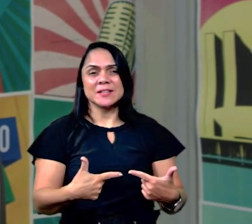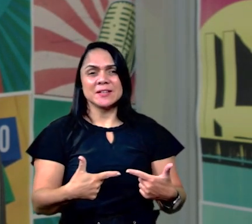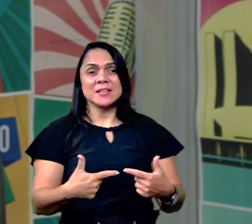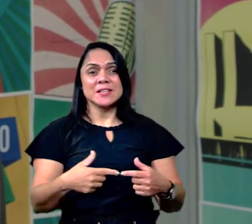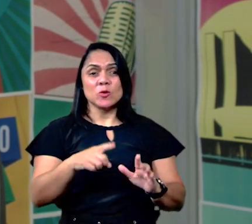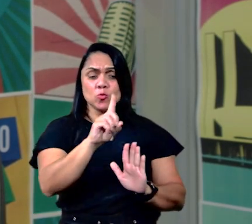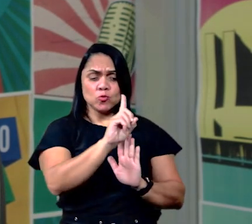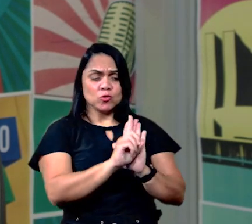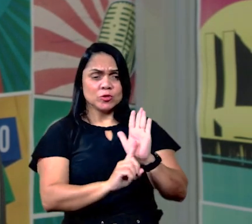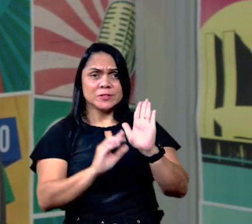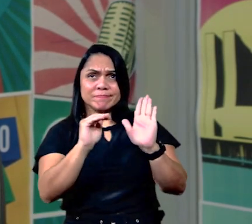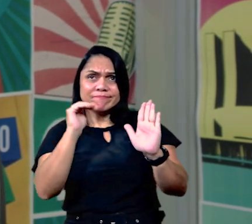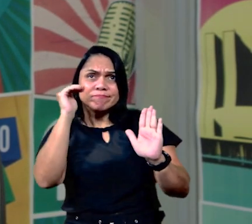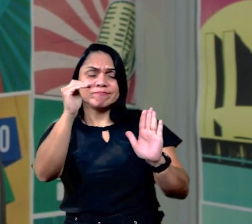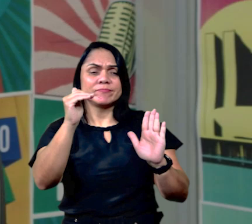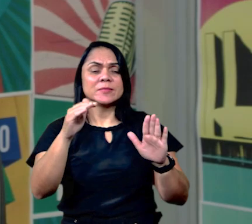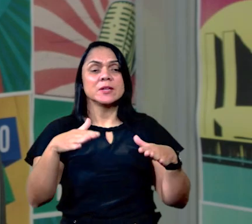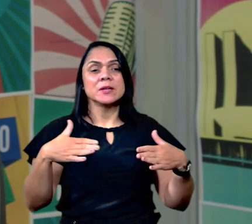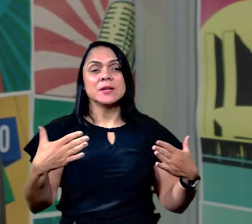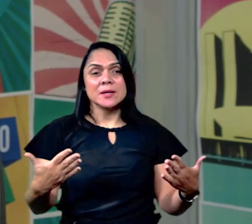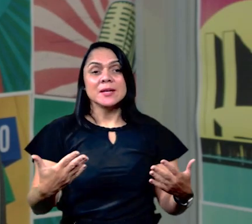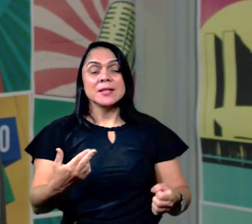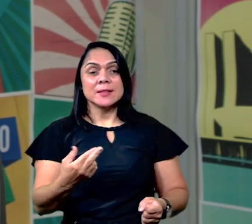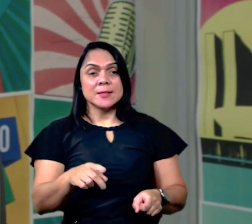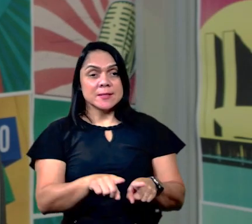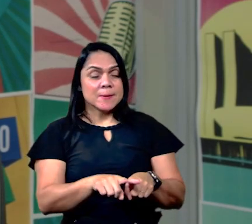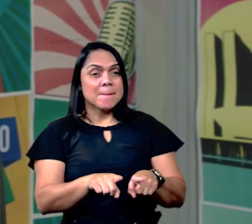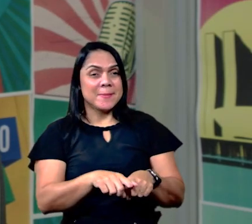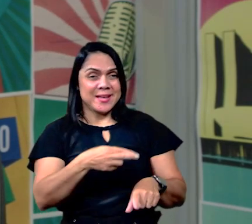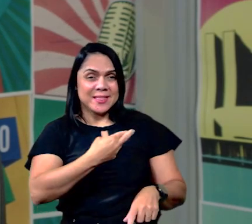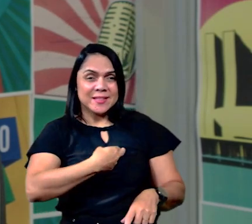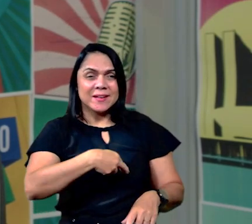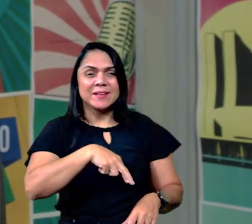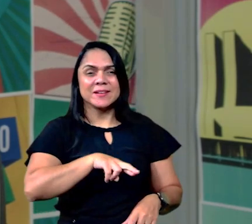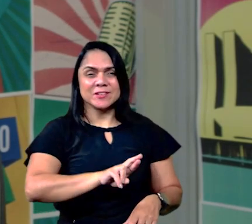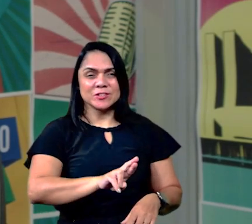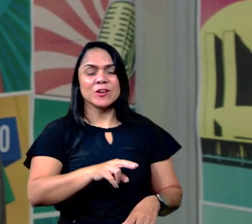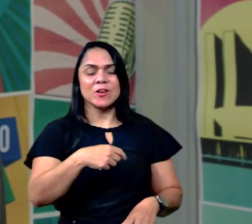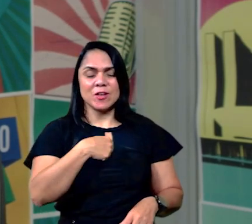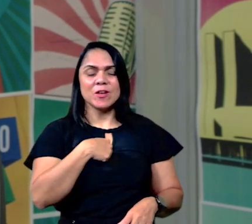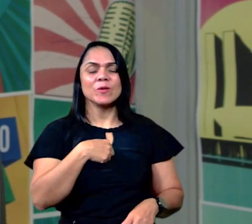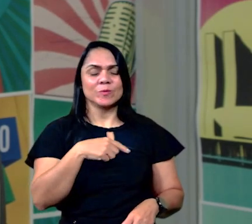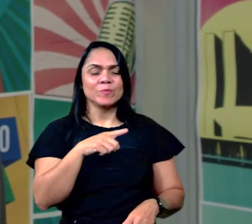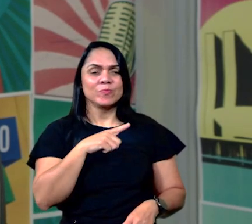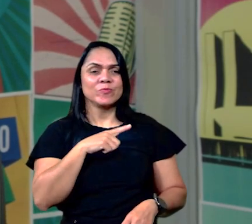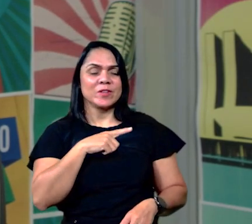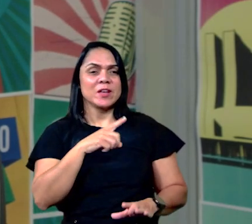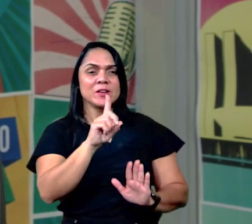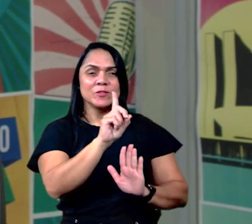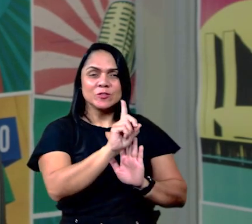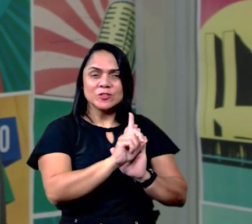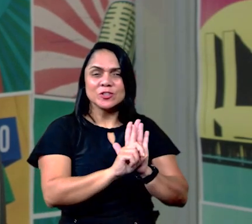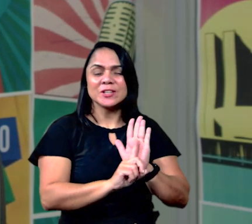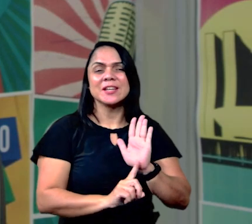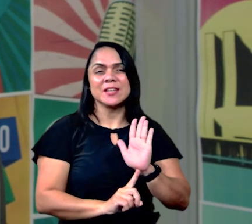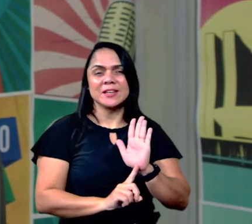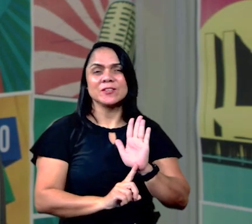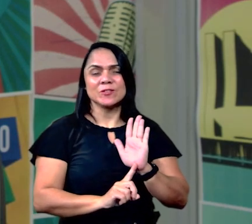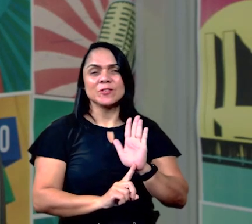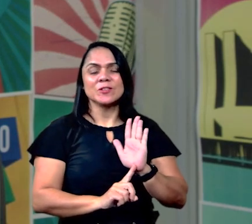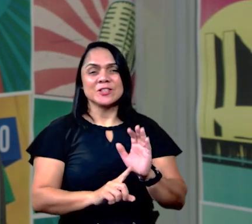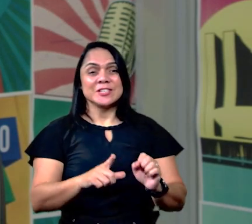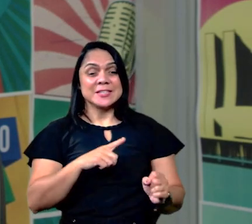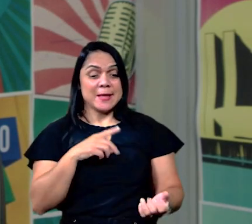direitos. E na questão religiosa, isso também vale, não é? Eu tenho o direito de expressar a minha verdade, mas eu vivo